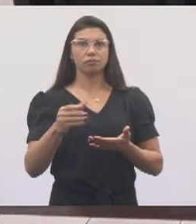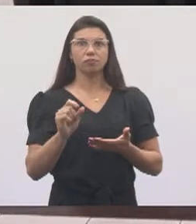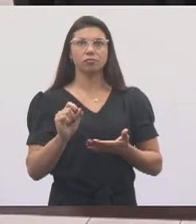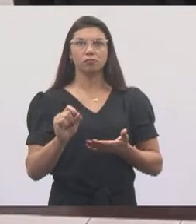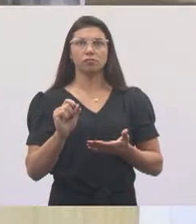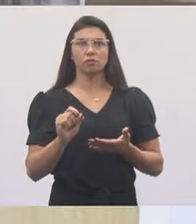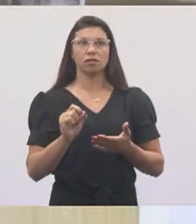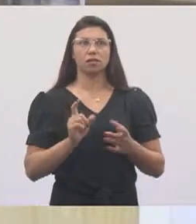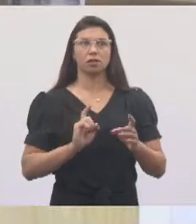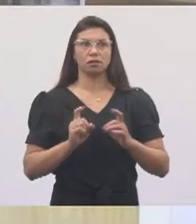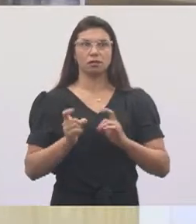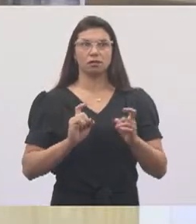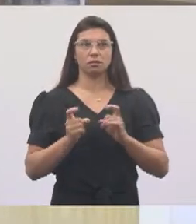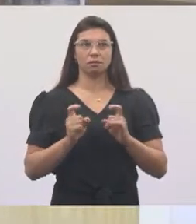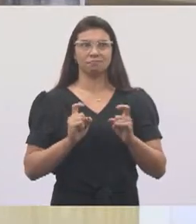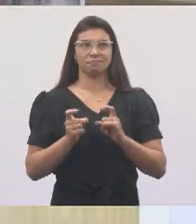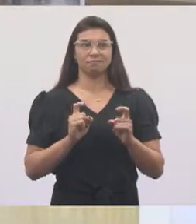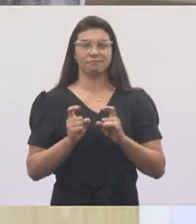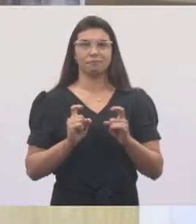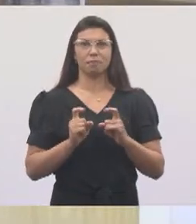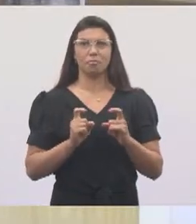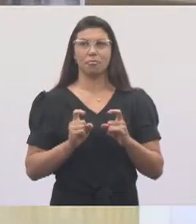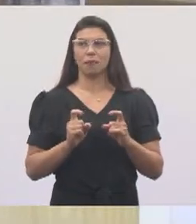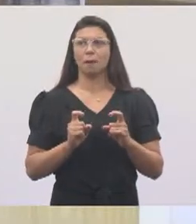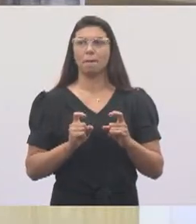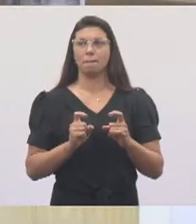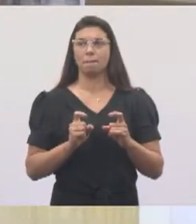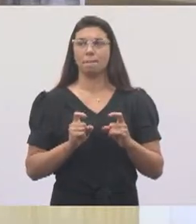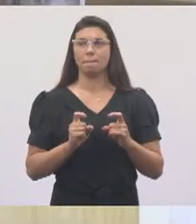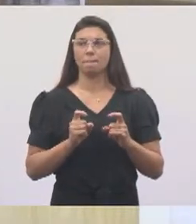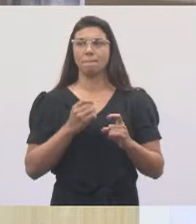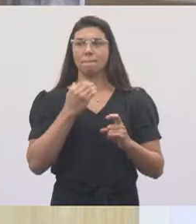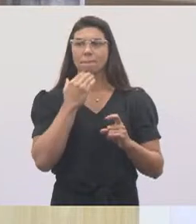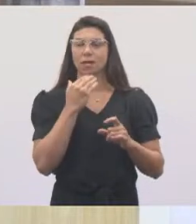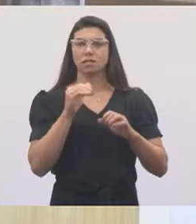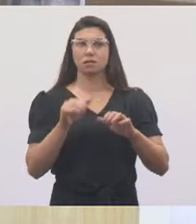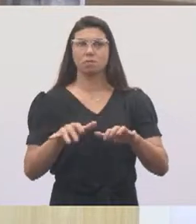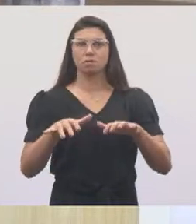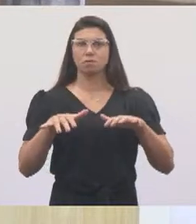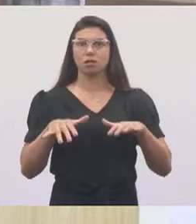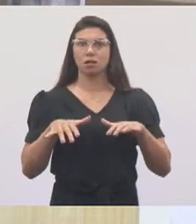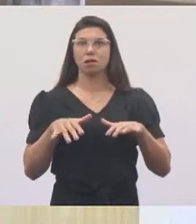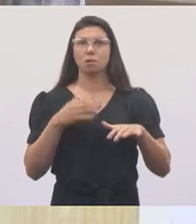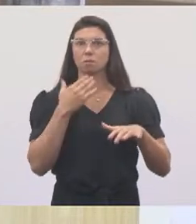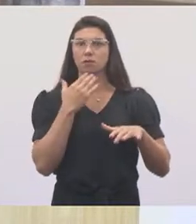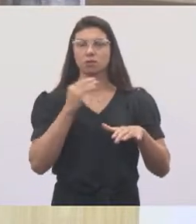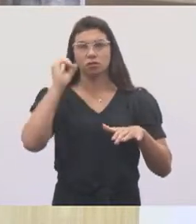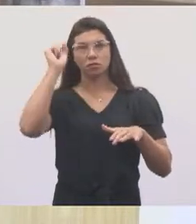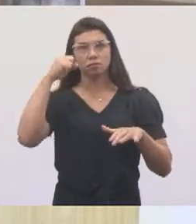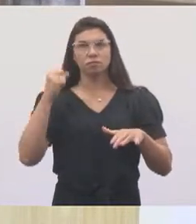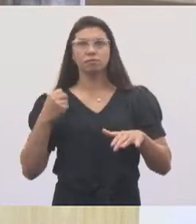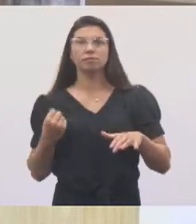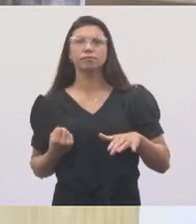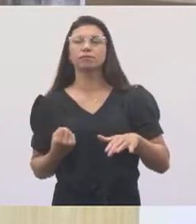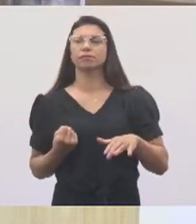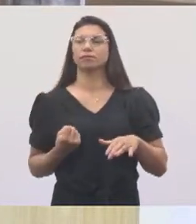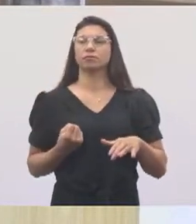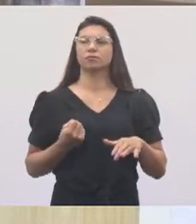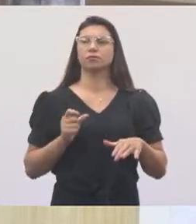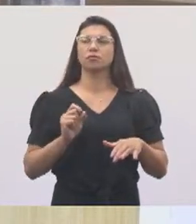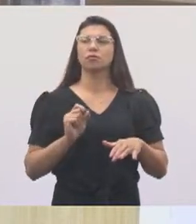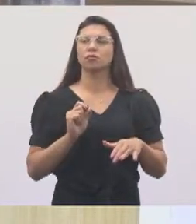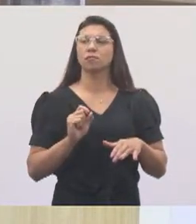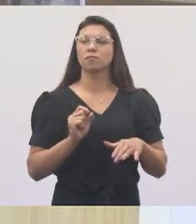a fase da sessão ordinária, eu consulto o plenário, a pedido da vereadora Sônia Patas da Amizade,